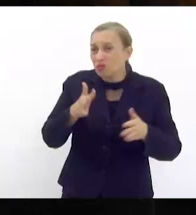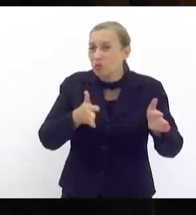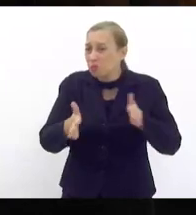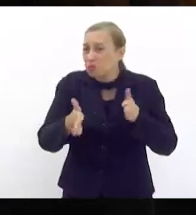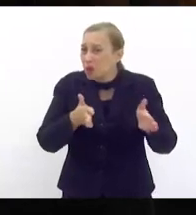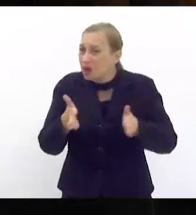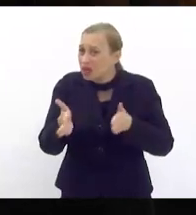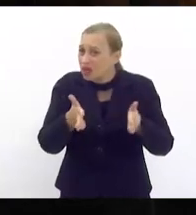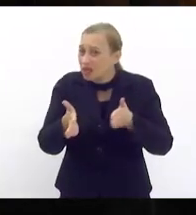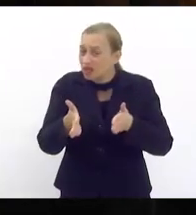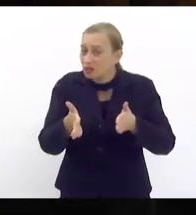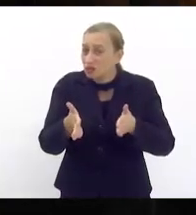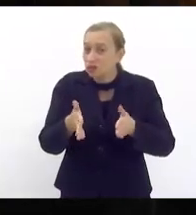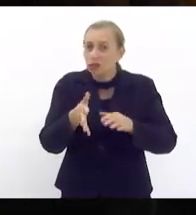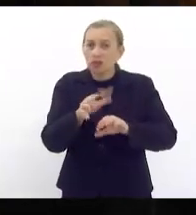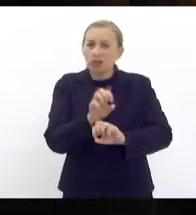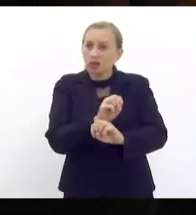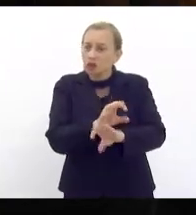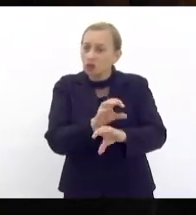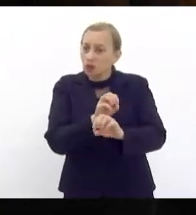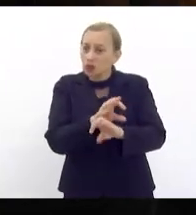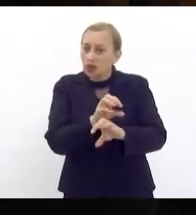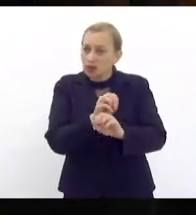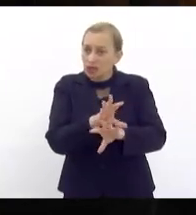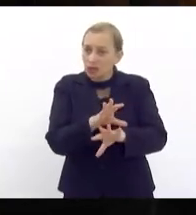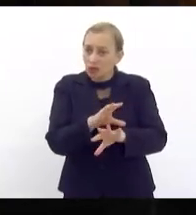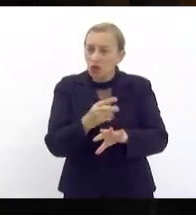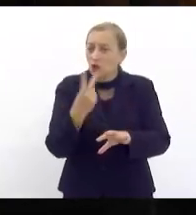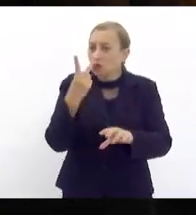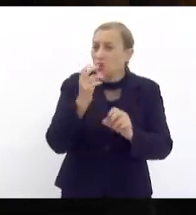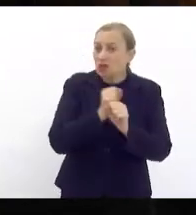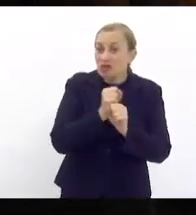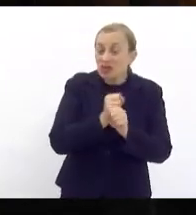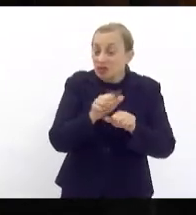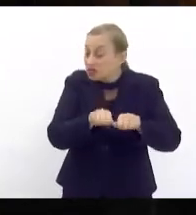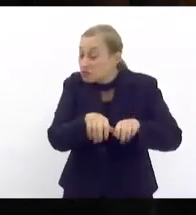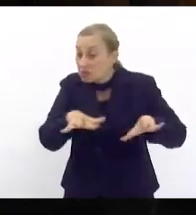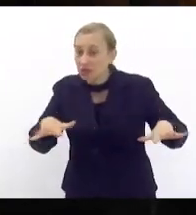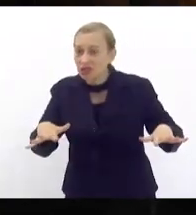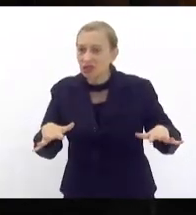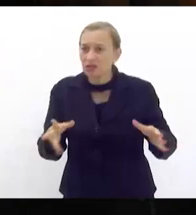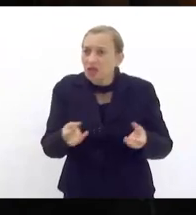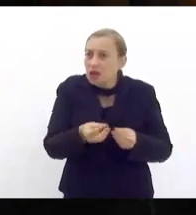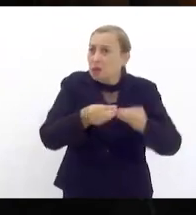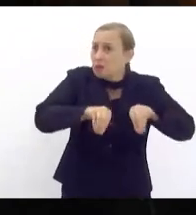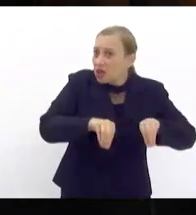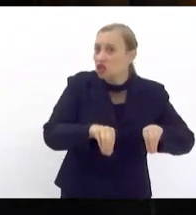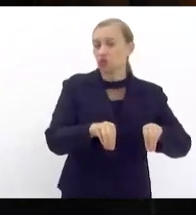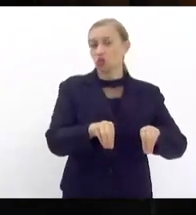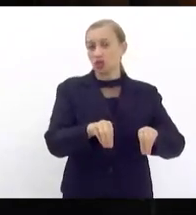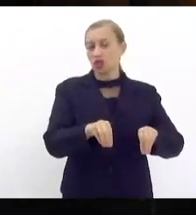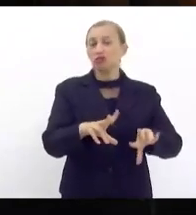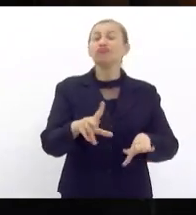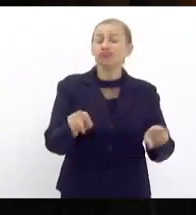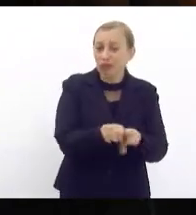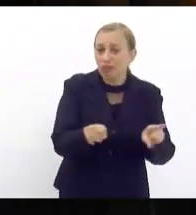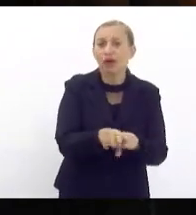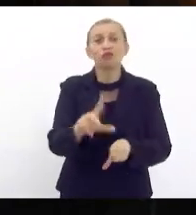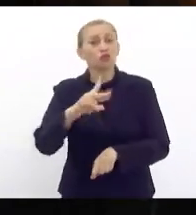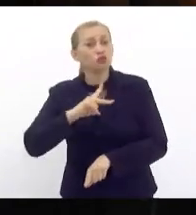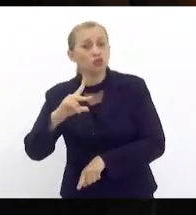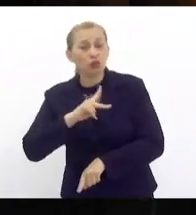no abismo Educacional diante do que foram os dois anos dessas crianças desses adolescentes dos próprios professores